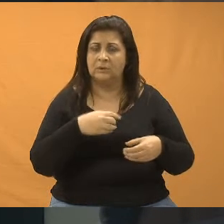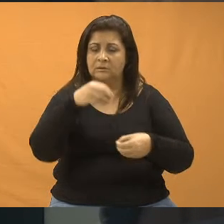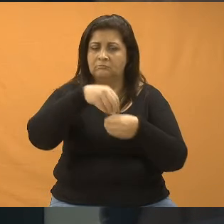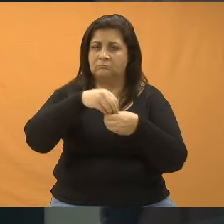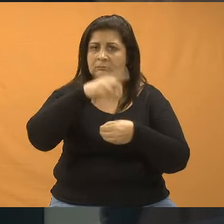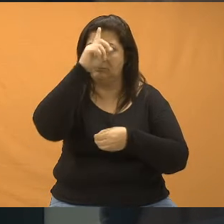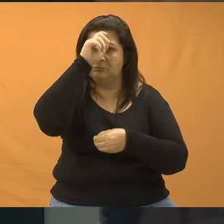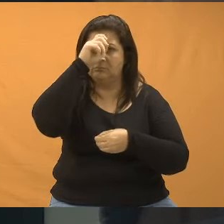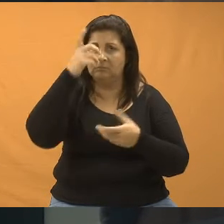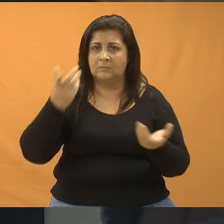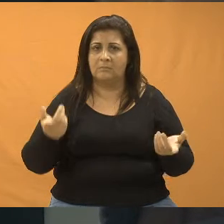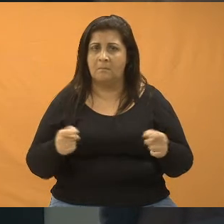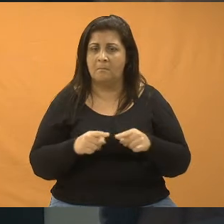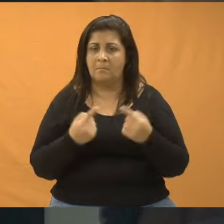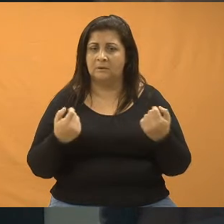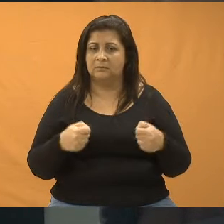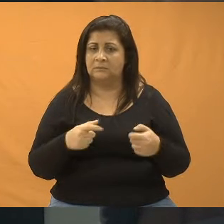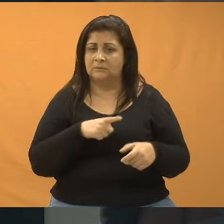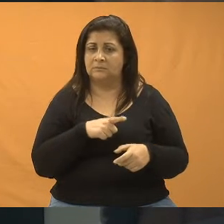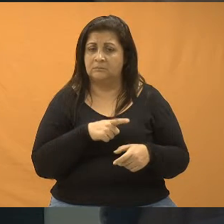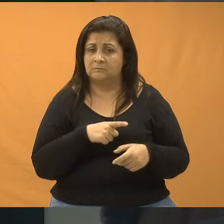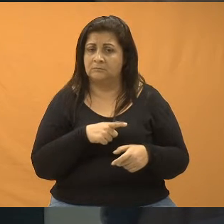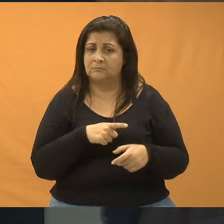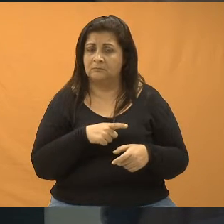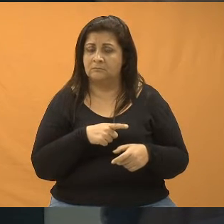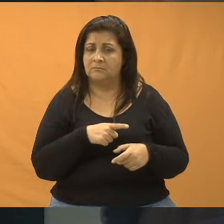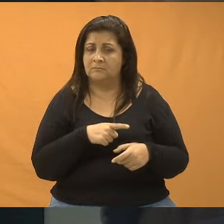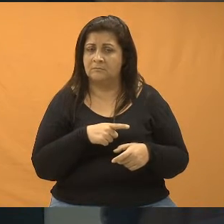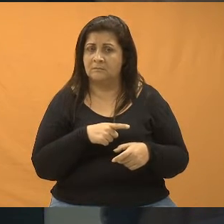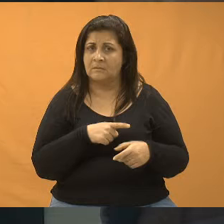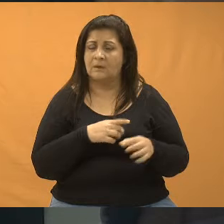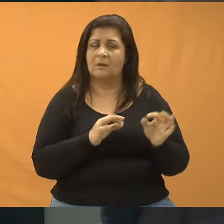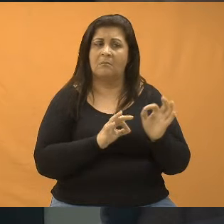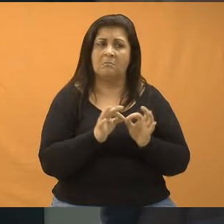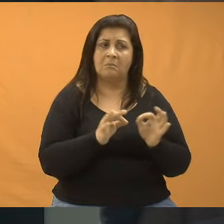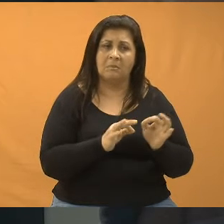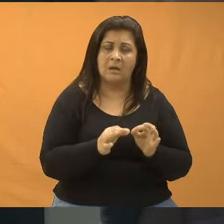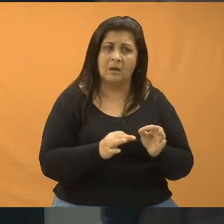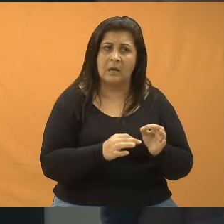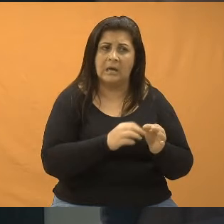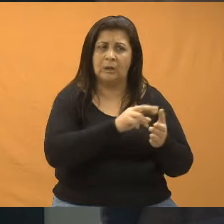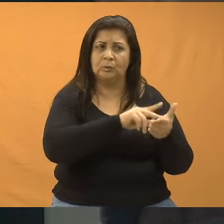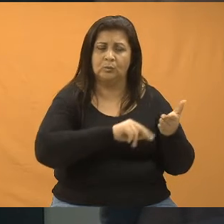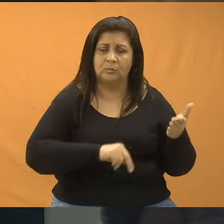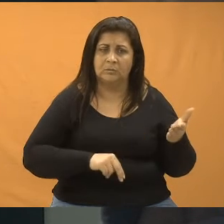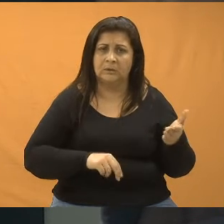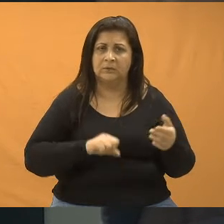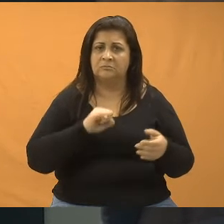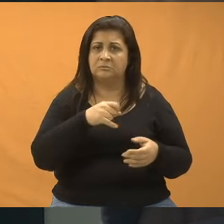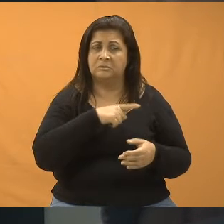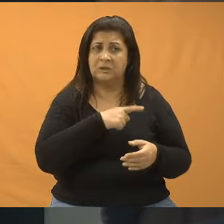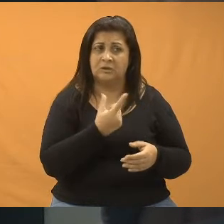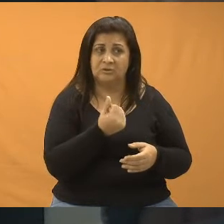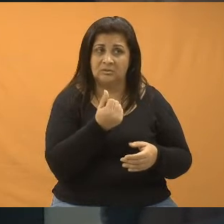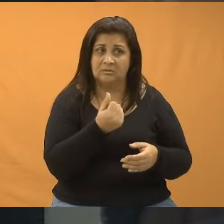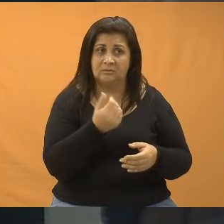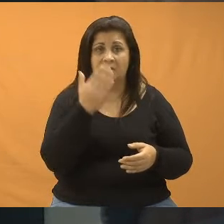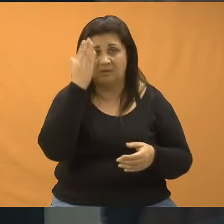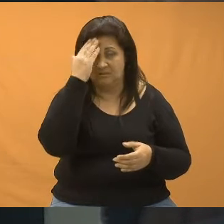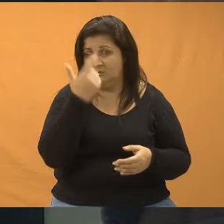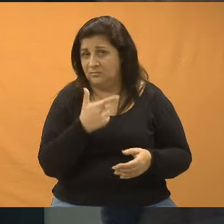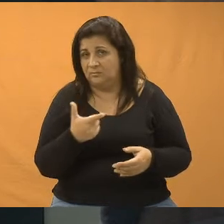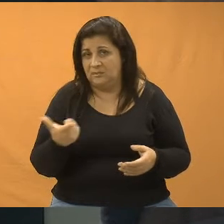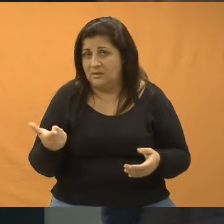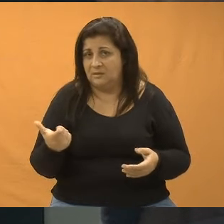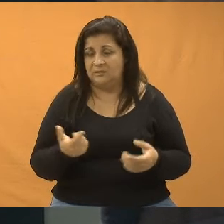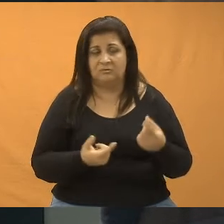Casa, mas ela vai ter que ter se está tudo atualizado, se vai ter fundo. A gente sabe que não tem fundo, não tem